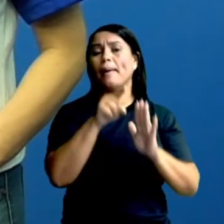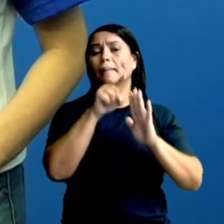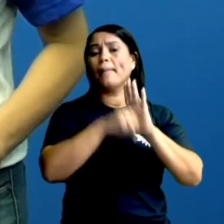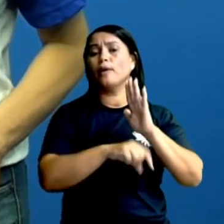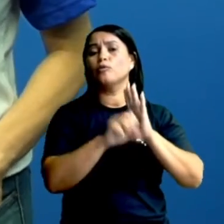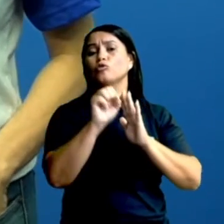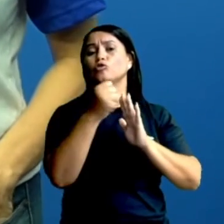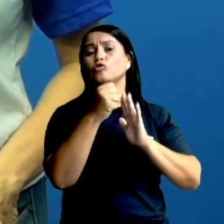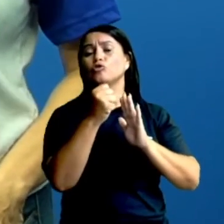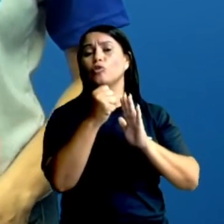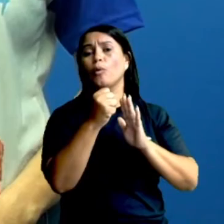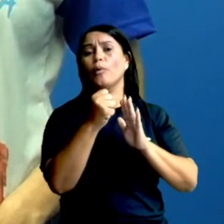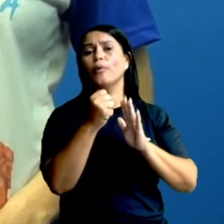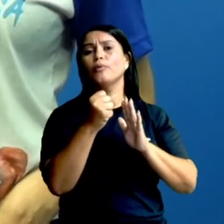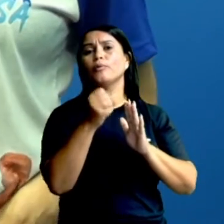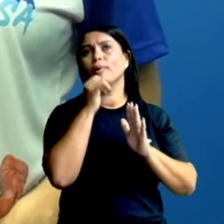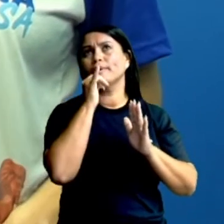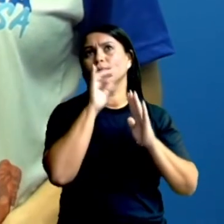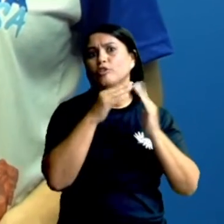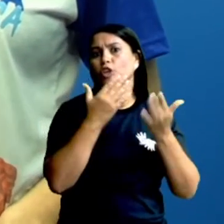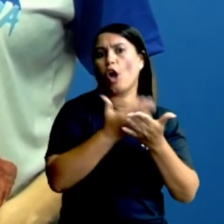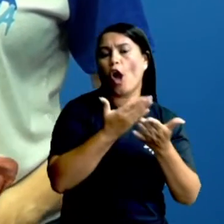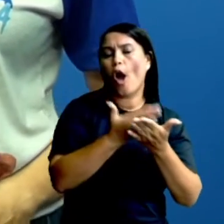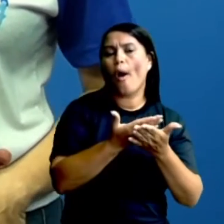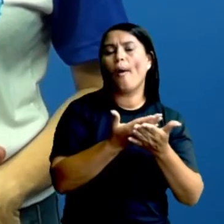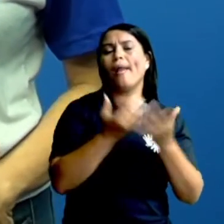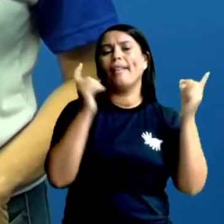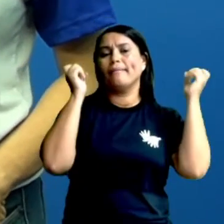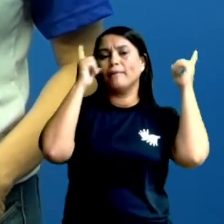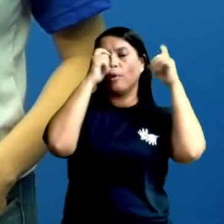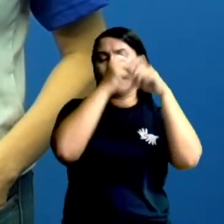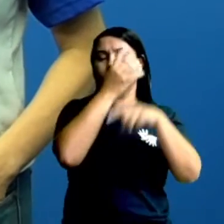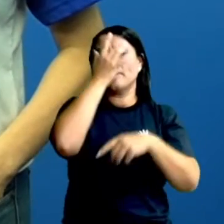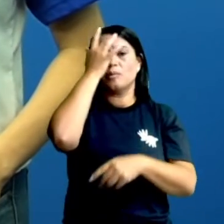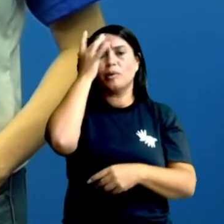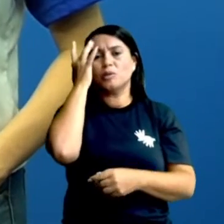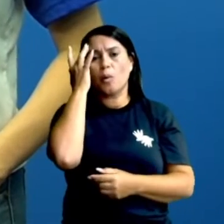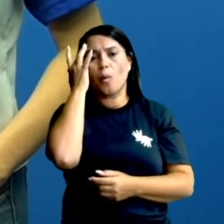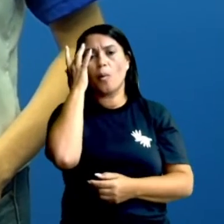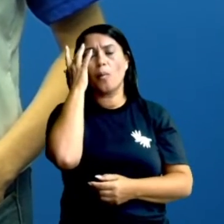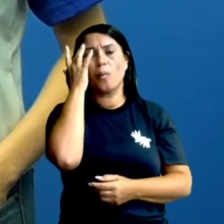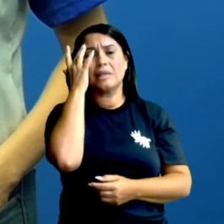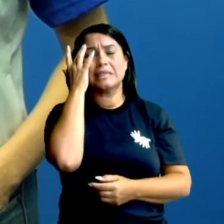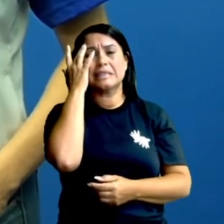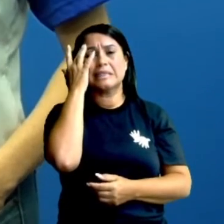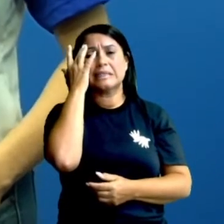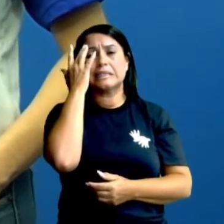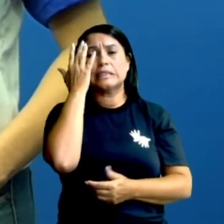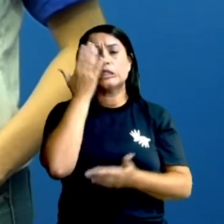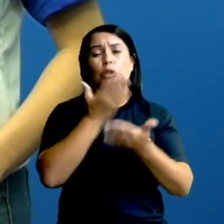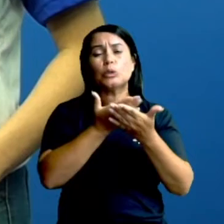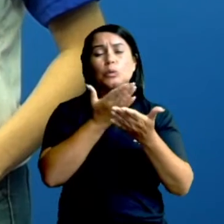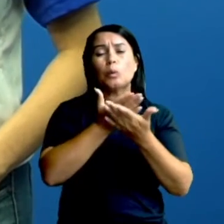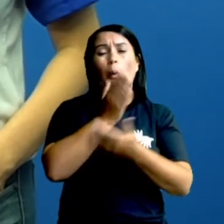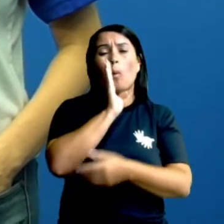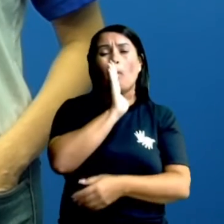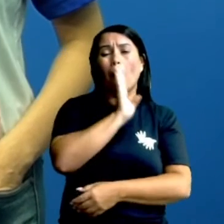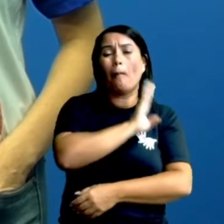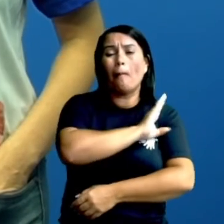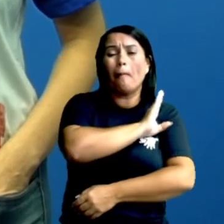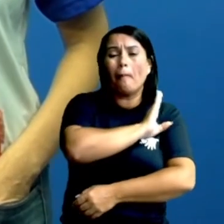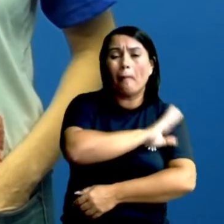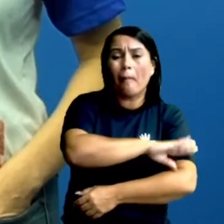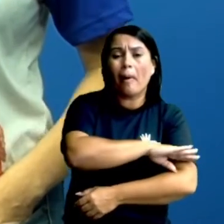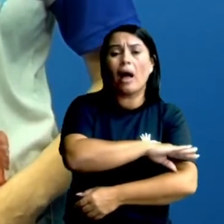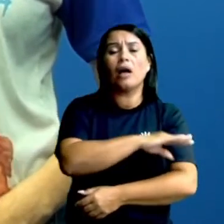de escolaridade, o que consequentemente dificulta, né, as pessoas que têm menos escolaridade, dificulta eles